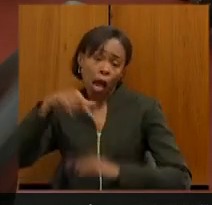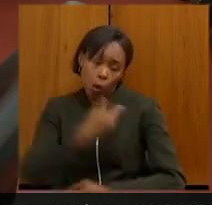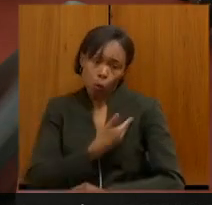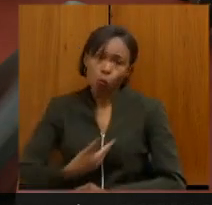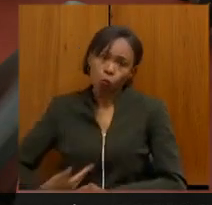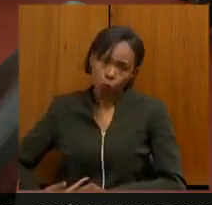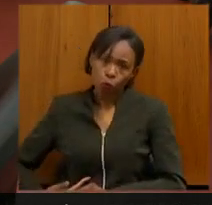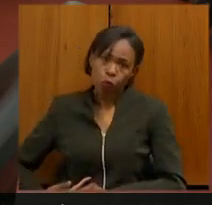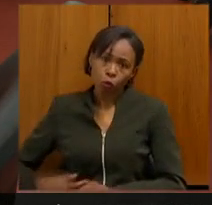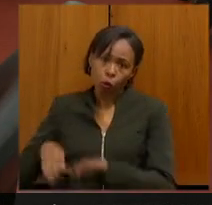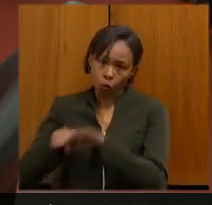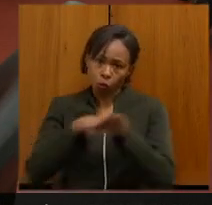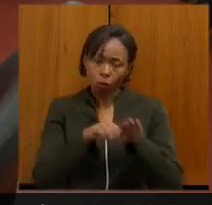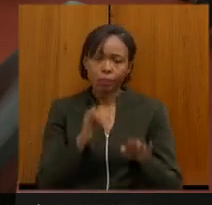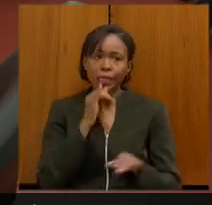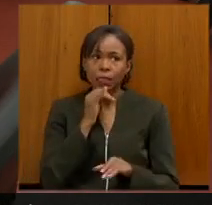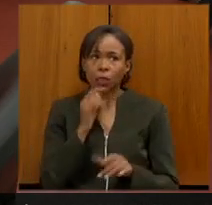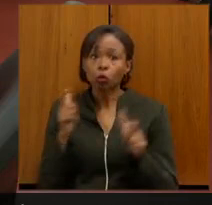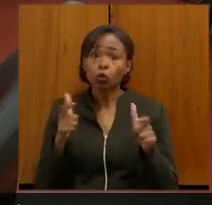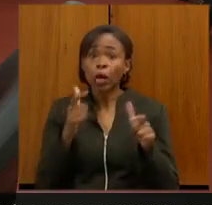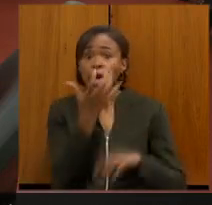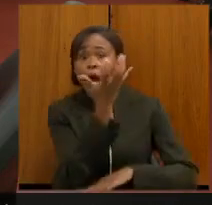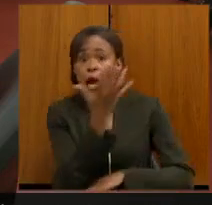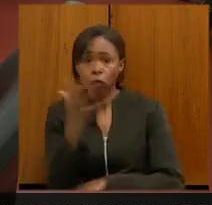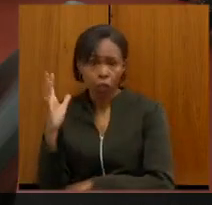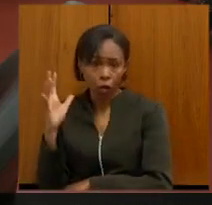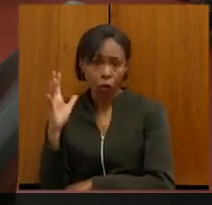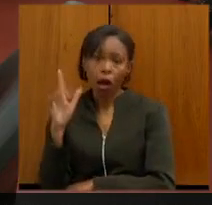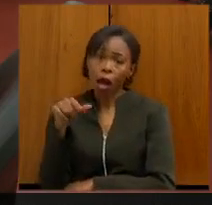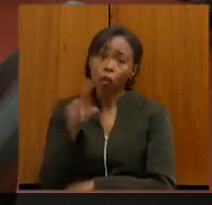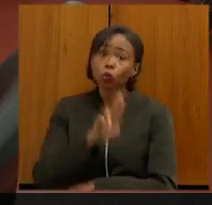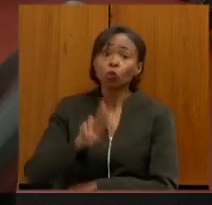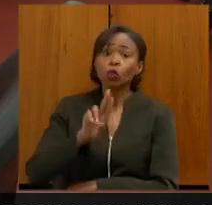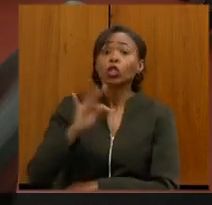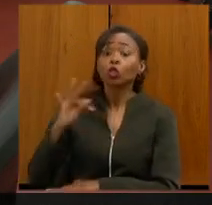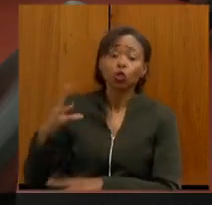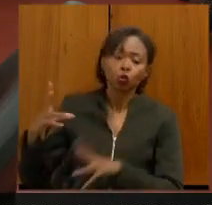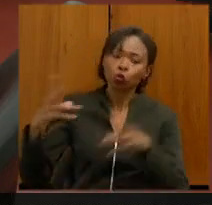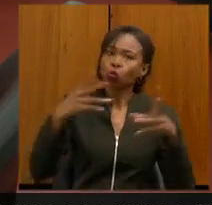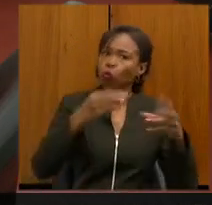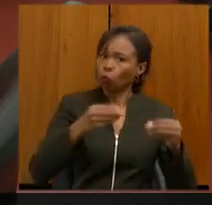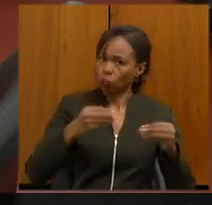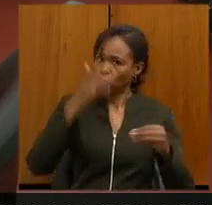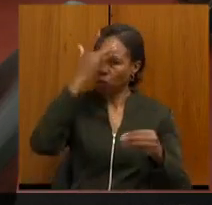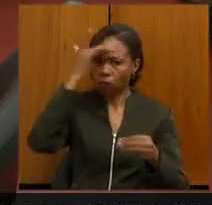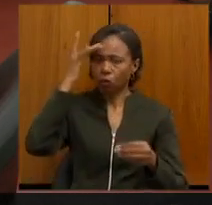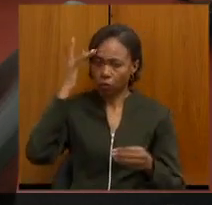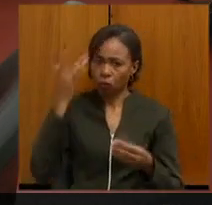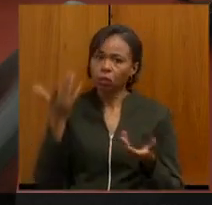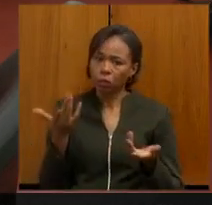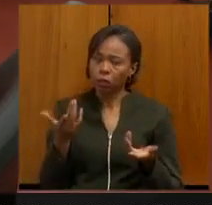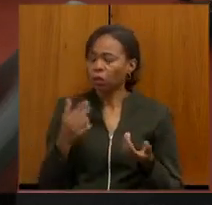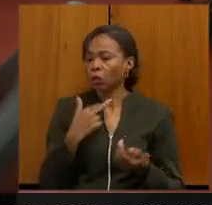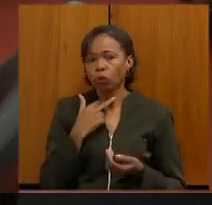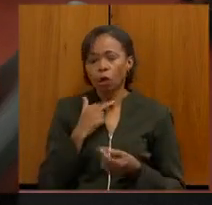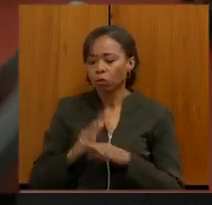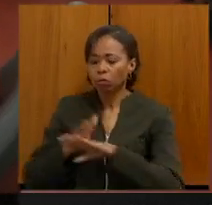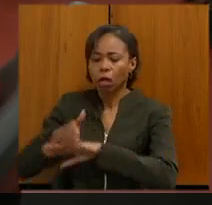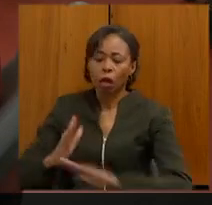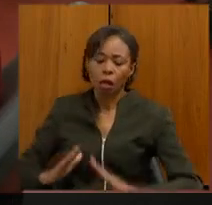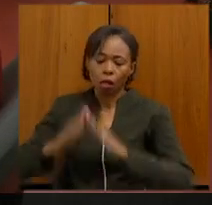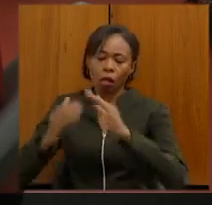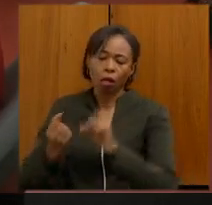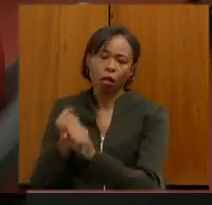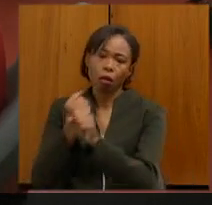use ambientais são do usufruto coletivo não pode também não pode ser ali tem que ser outro